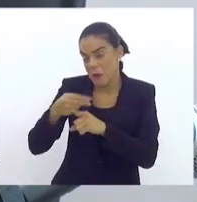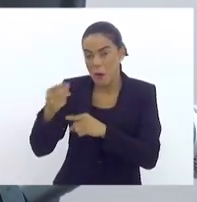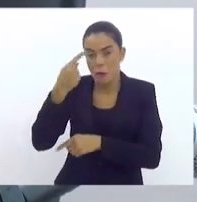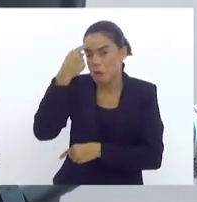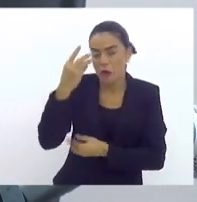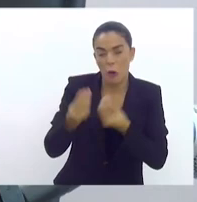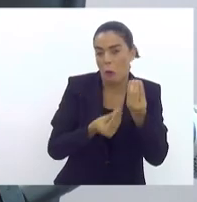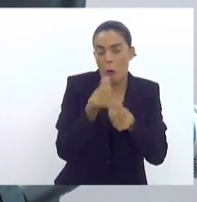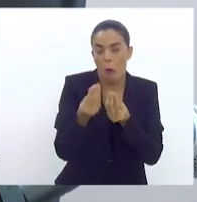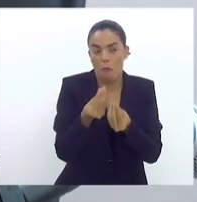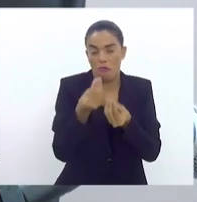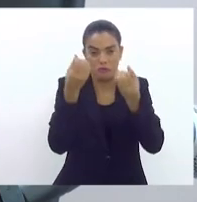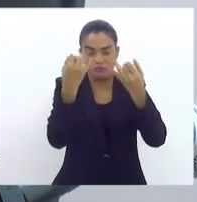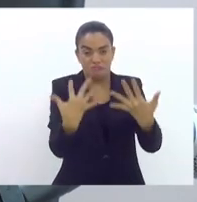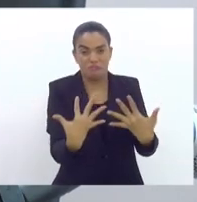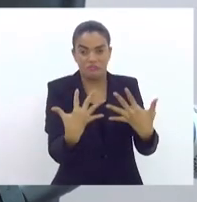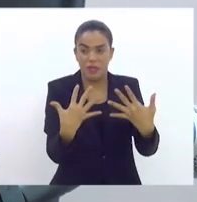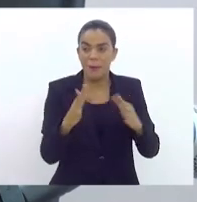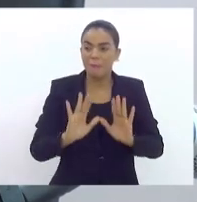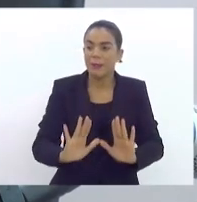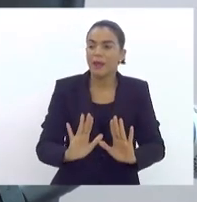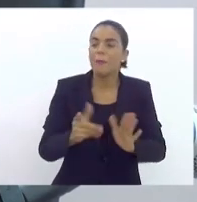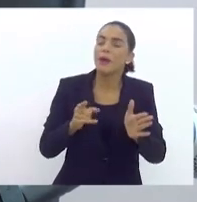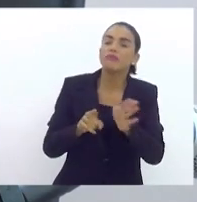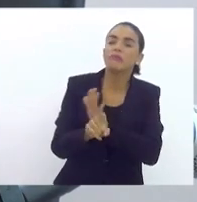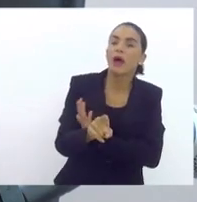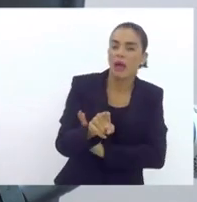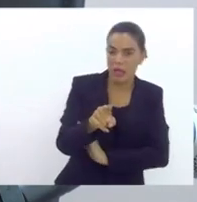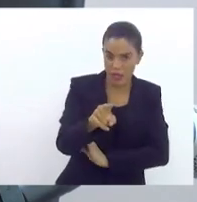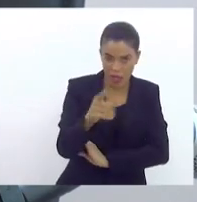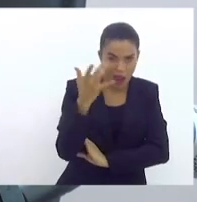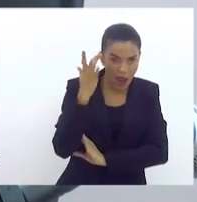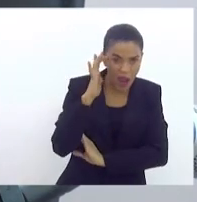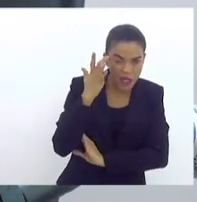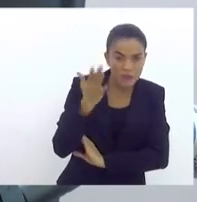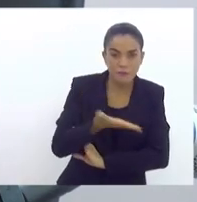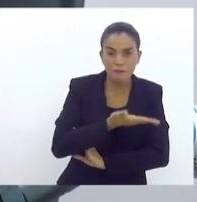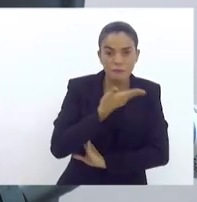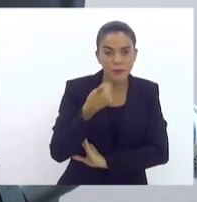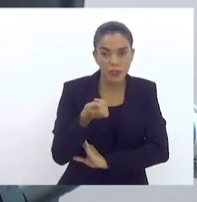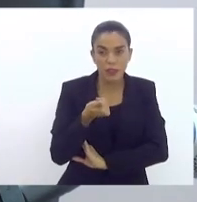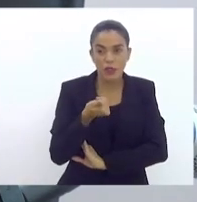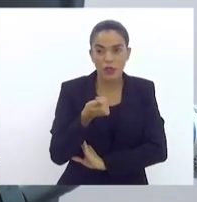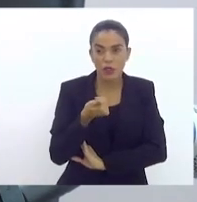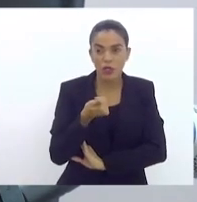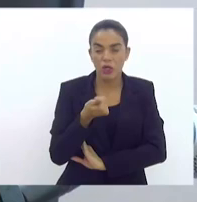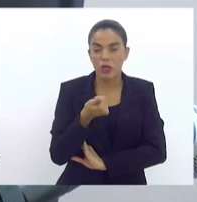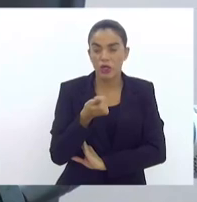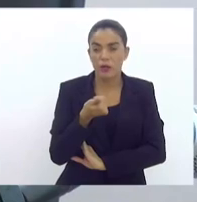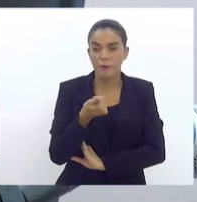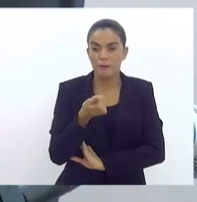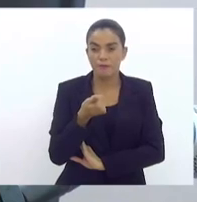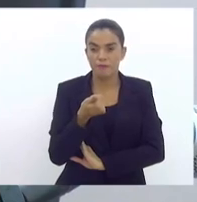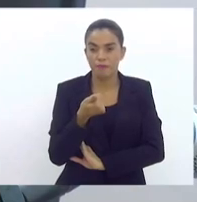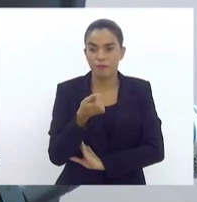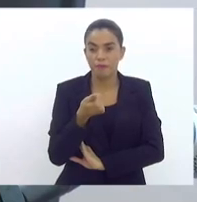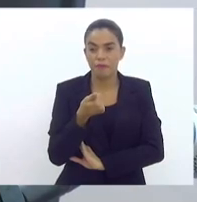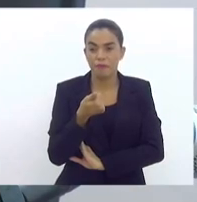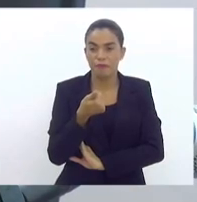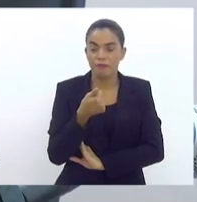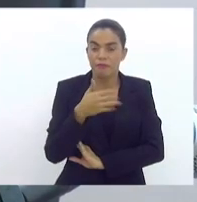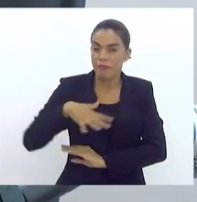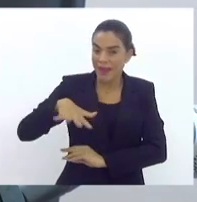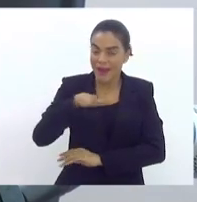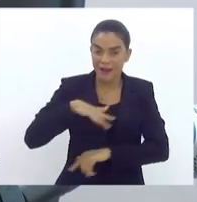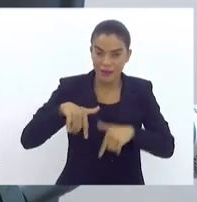bem como verbalizar nesse momento mas queria que perguntar se a senhora acha já pensando aqui é bem no âmbito do nosso